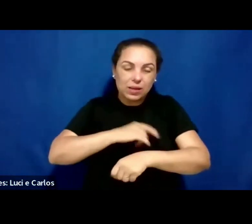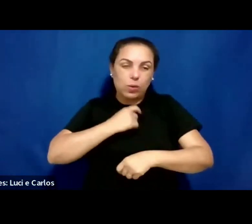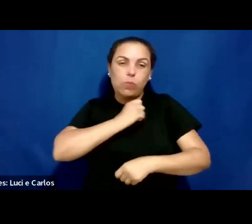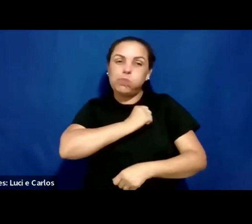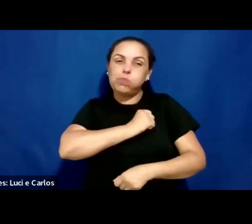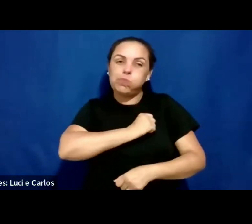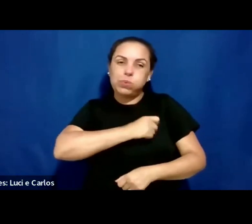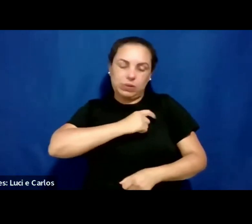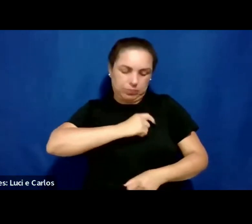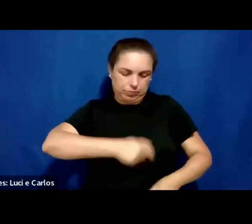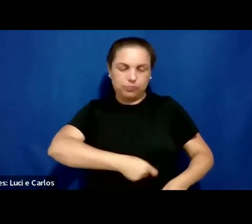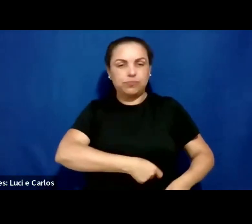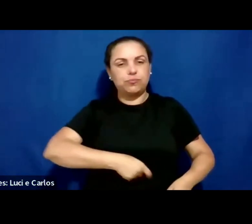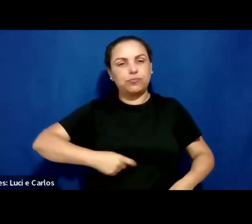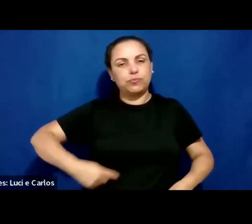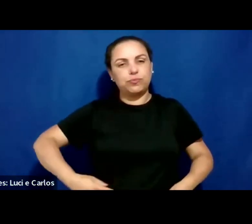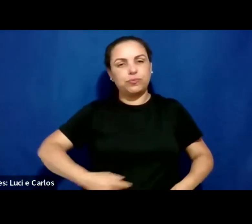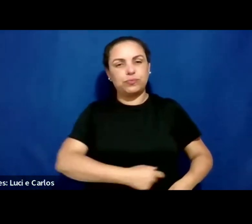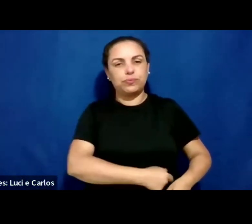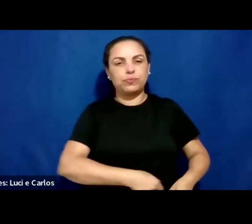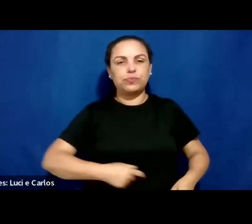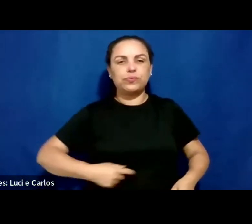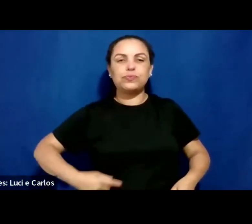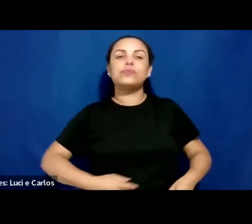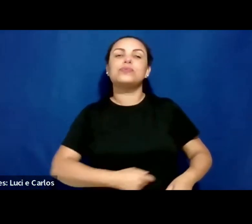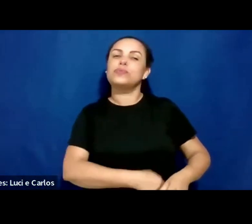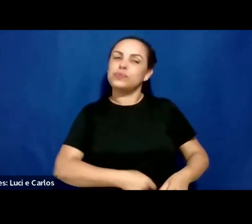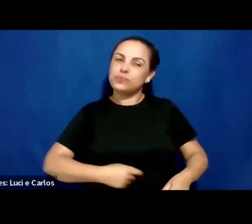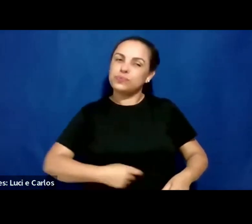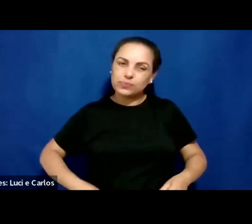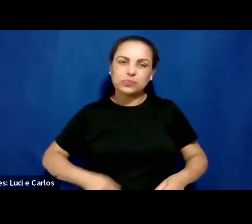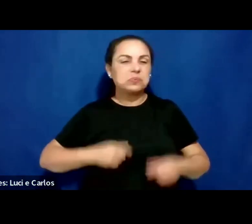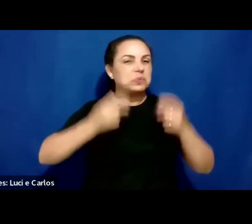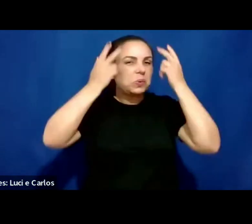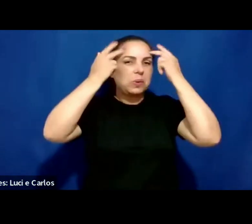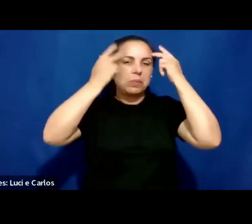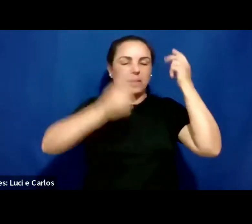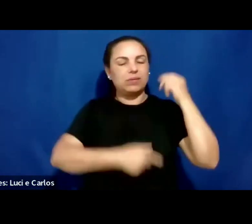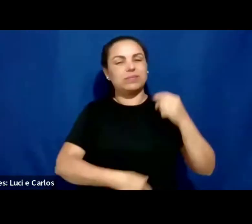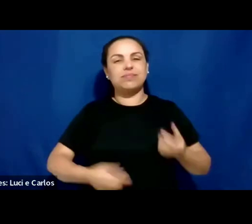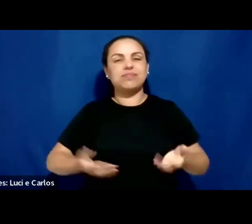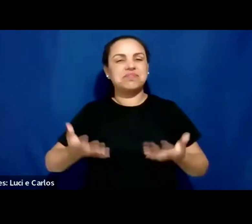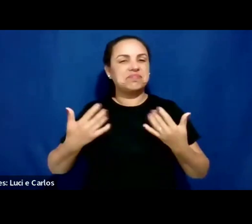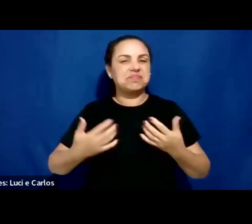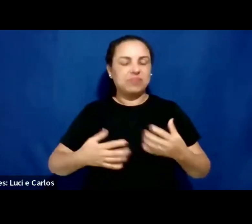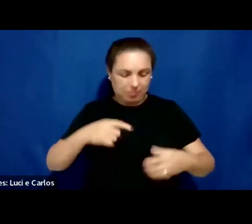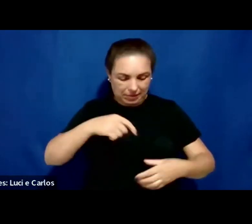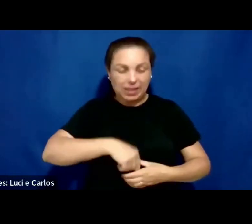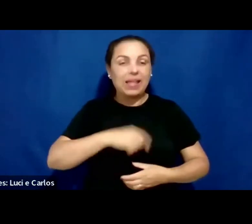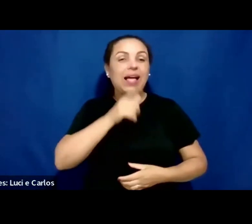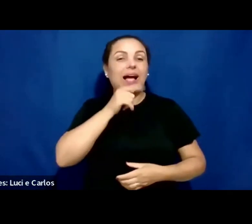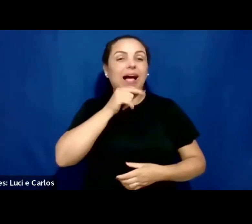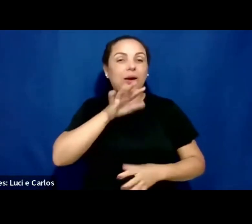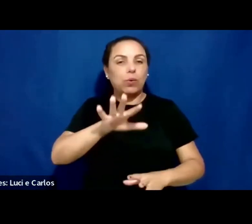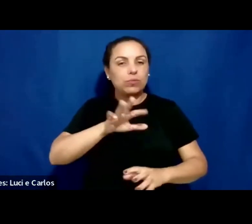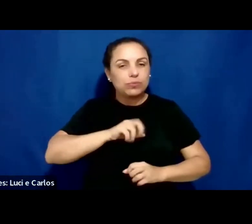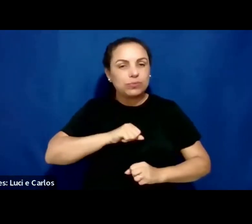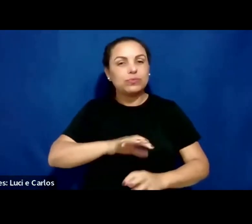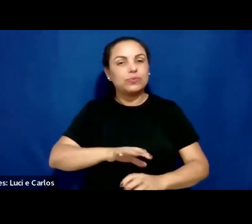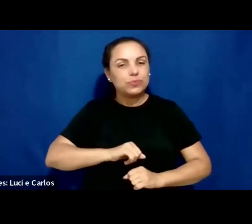agora por que as pessoas que usam a água como tratamento natural têm boa